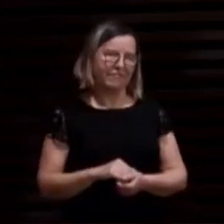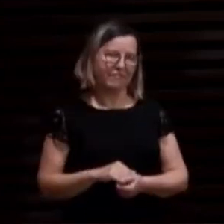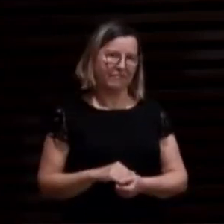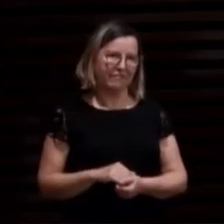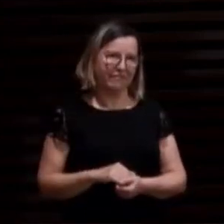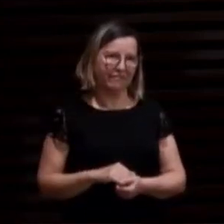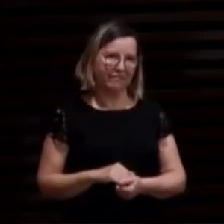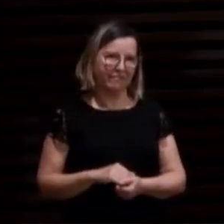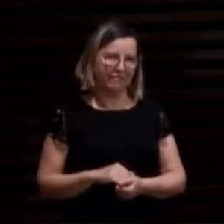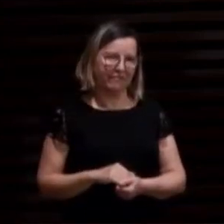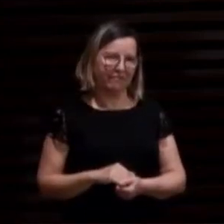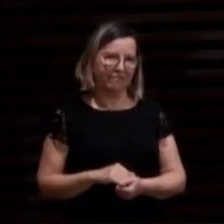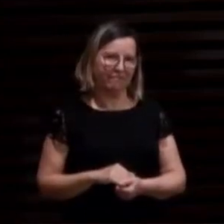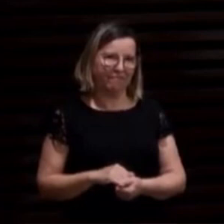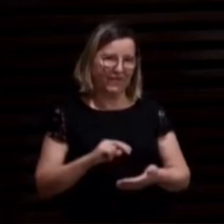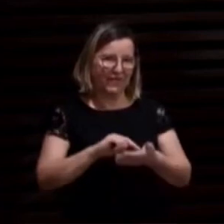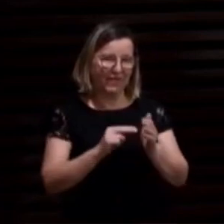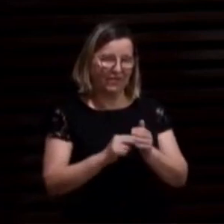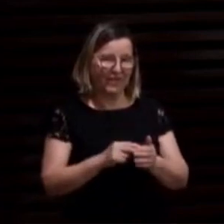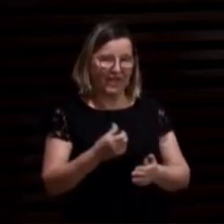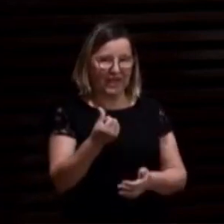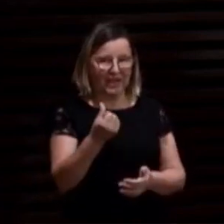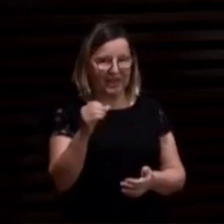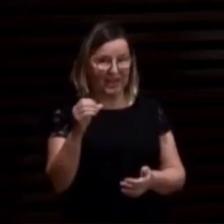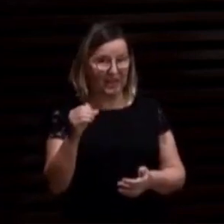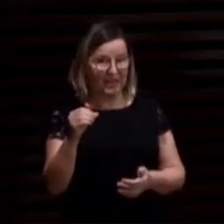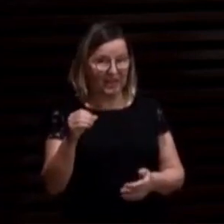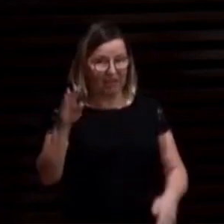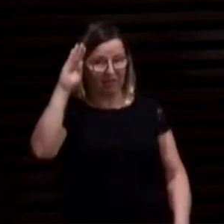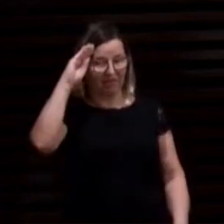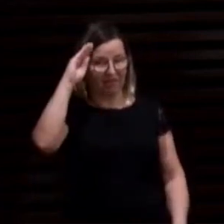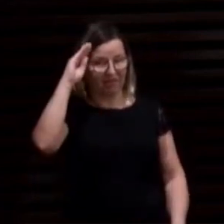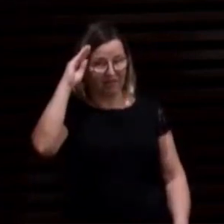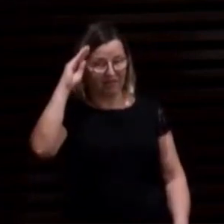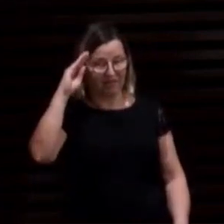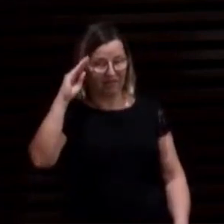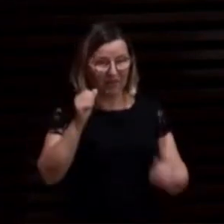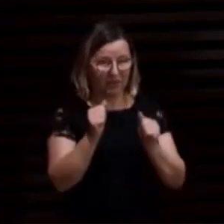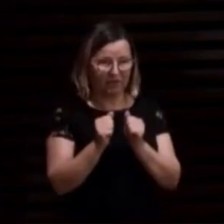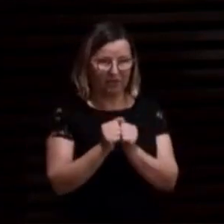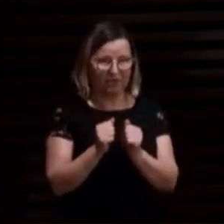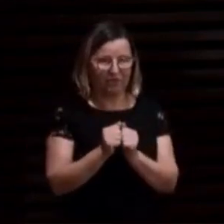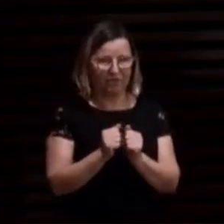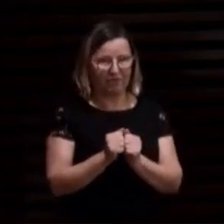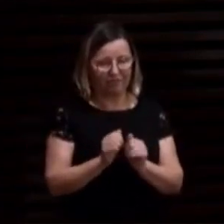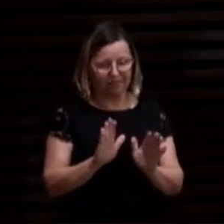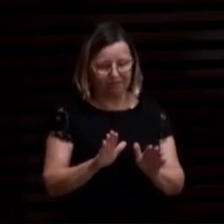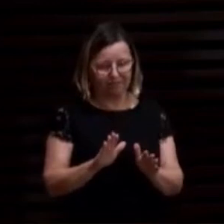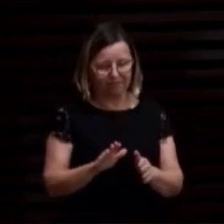Cerca de 600 soldados. E mais ele diz aqui,